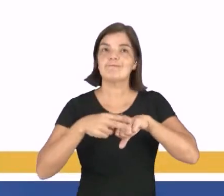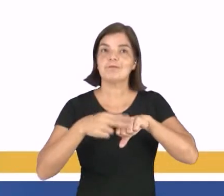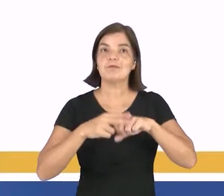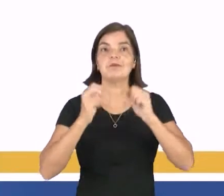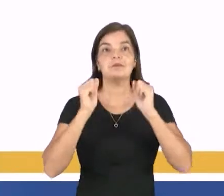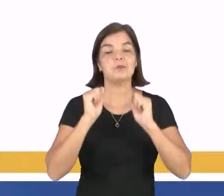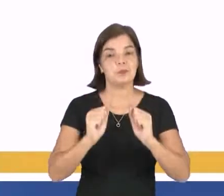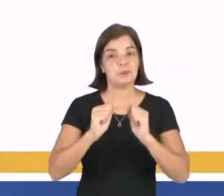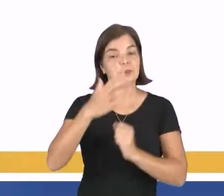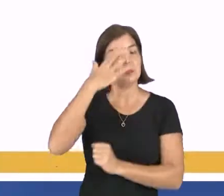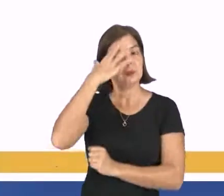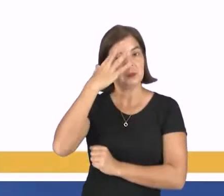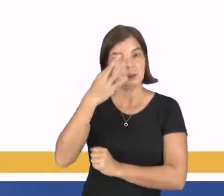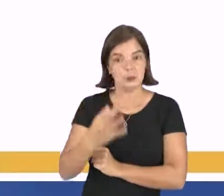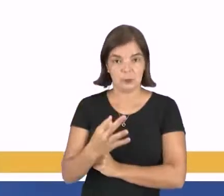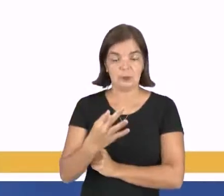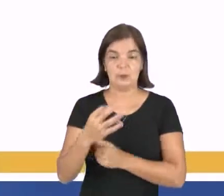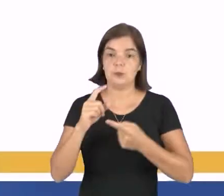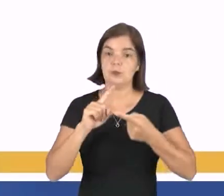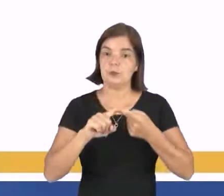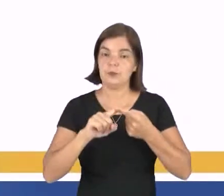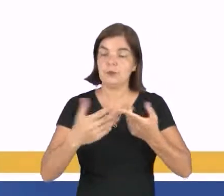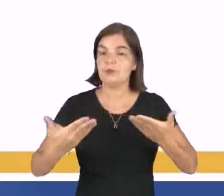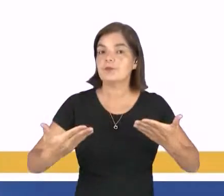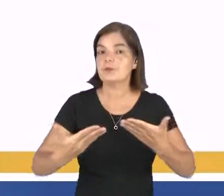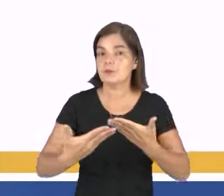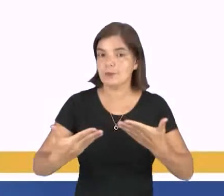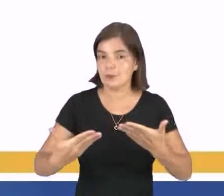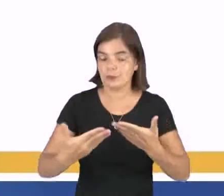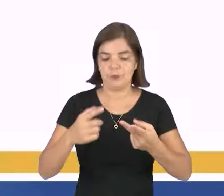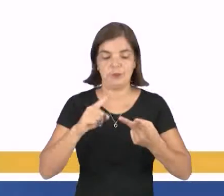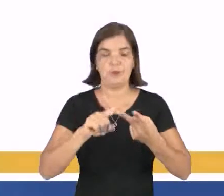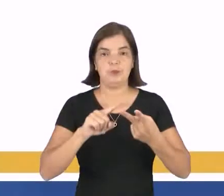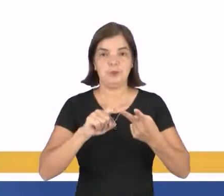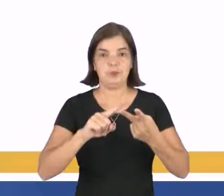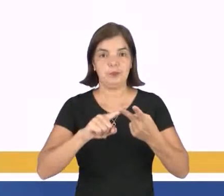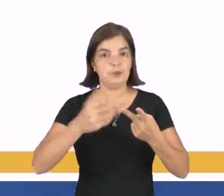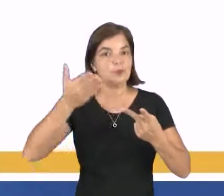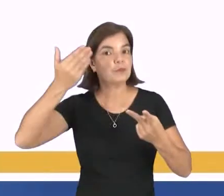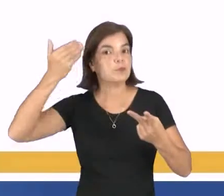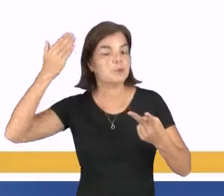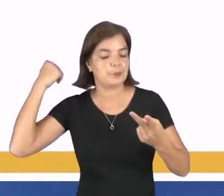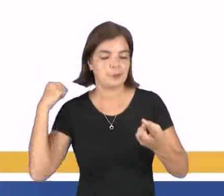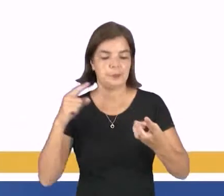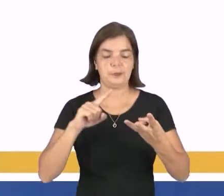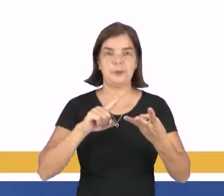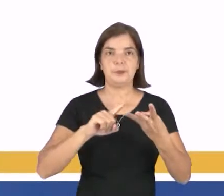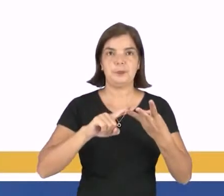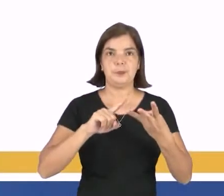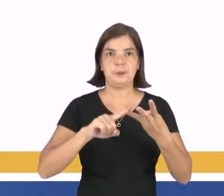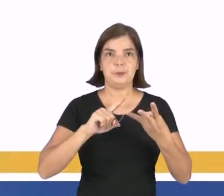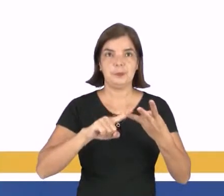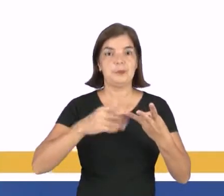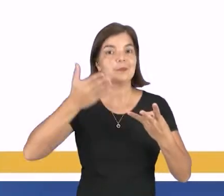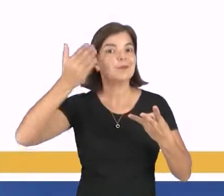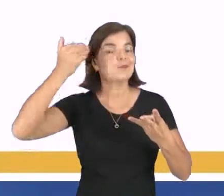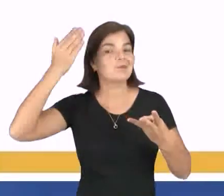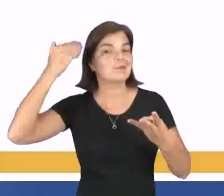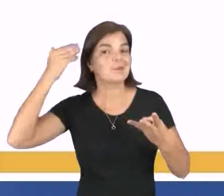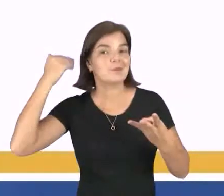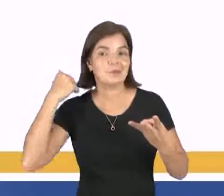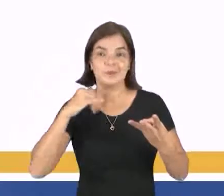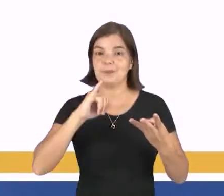posso exprimir uma certeza no tempo presente no tempo pretérito perfeito no tempo pretérito imperfeito